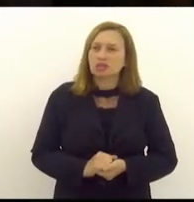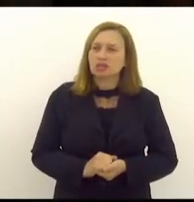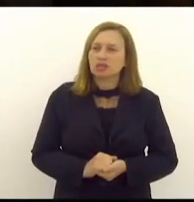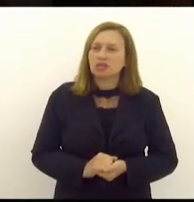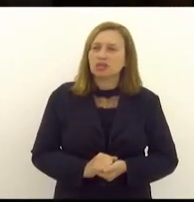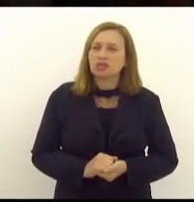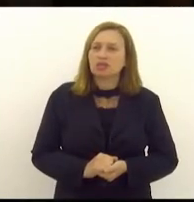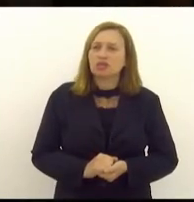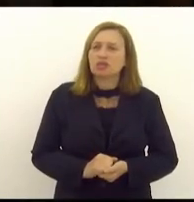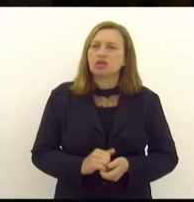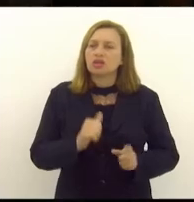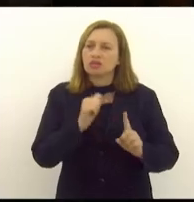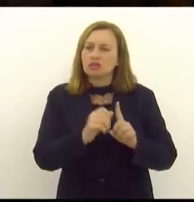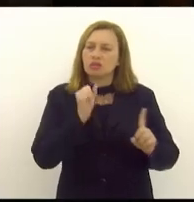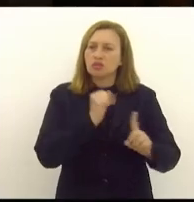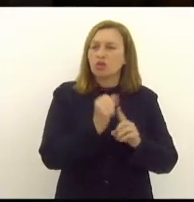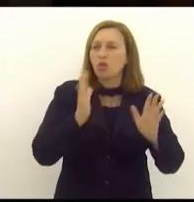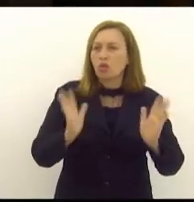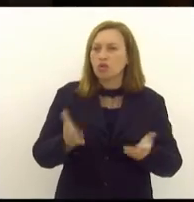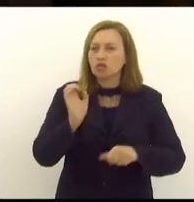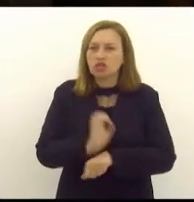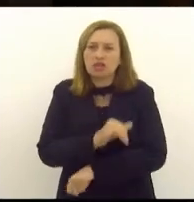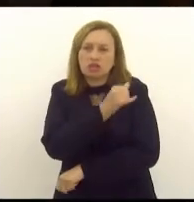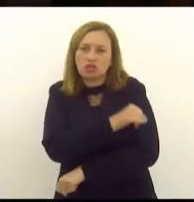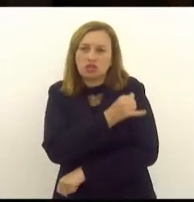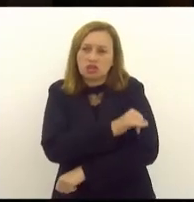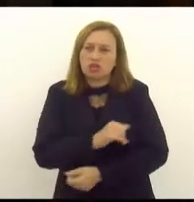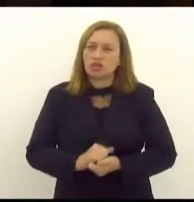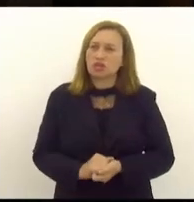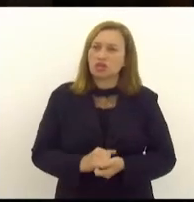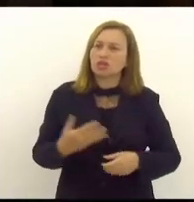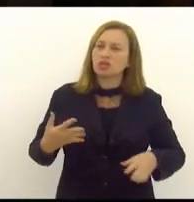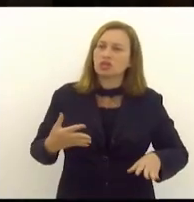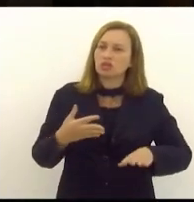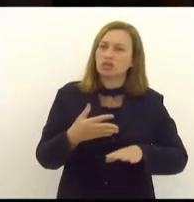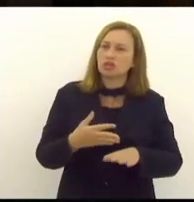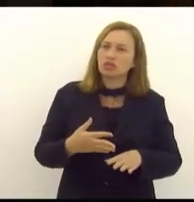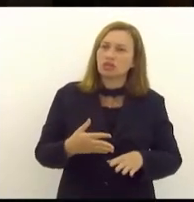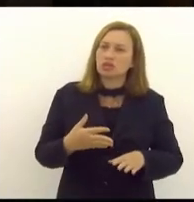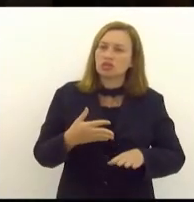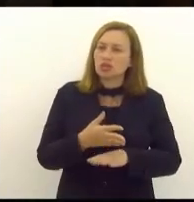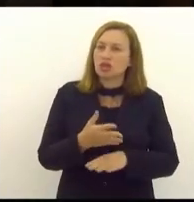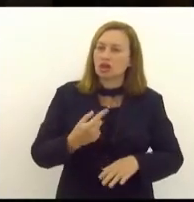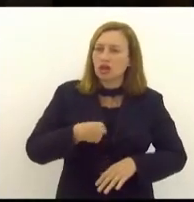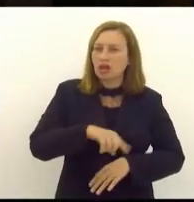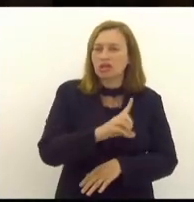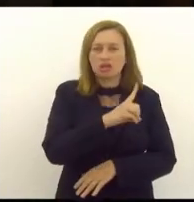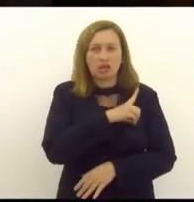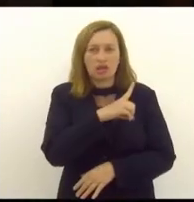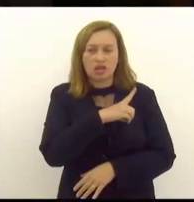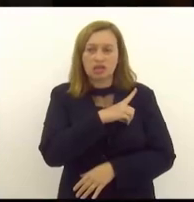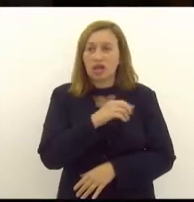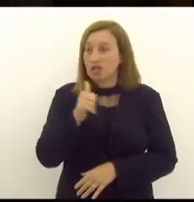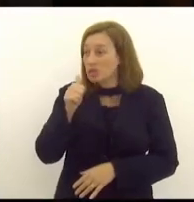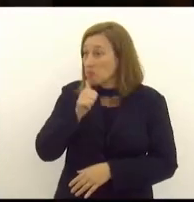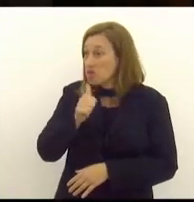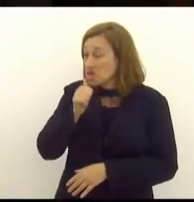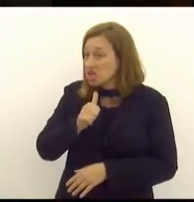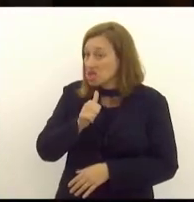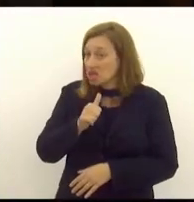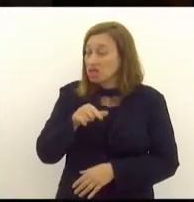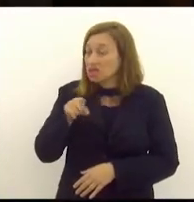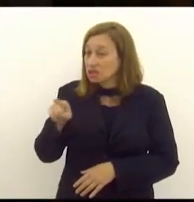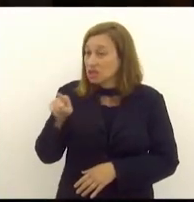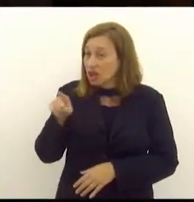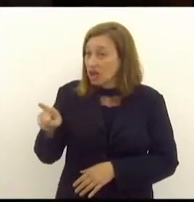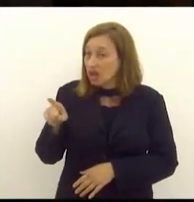de feminicídios hoje no estado do Rio de Janeiro sequer chegaram a fazer boletim de ocorrência ou seja essa mulher que tá